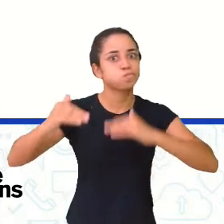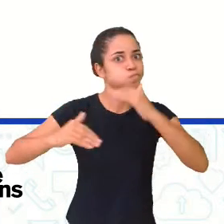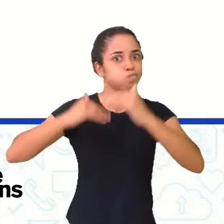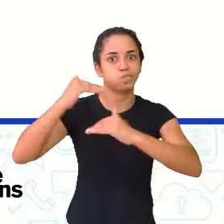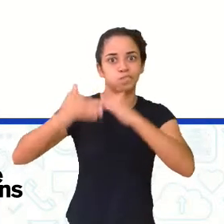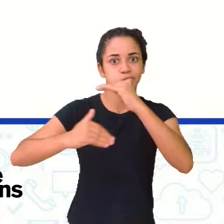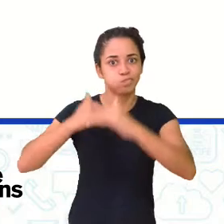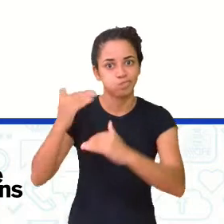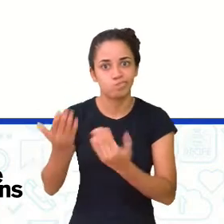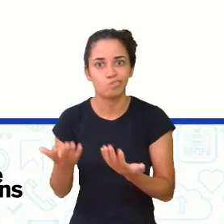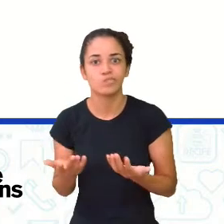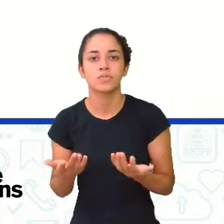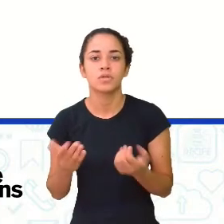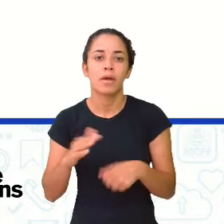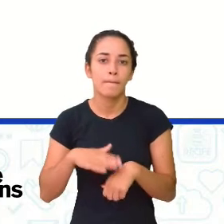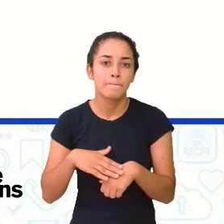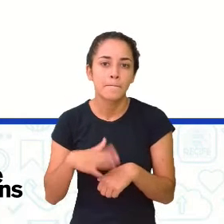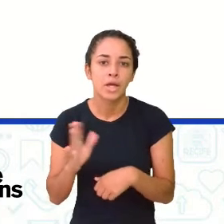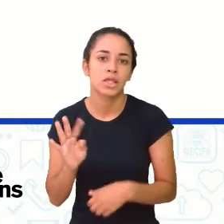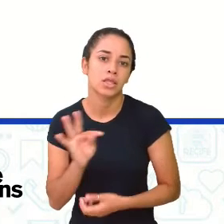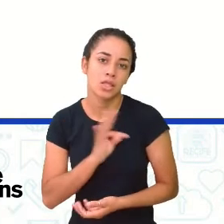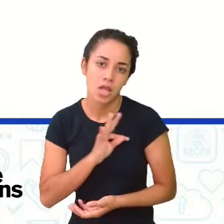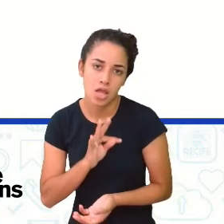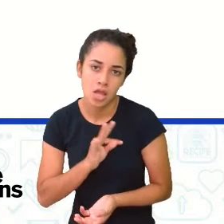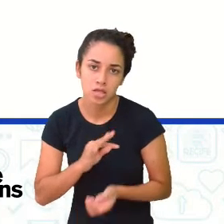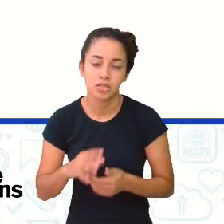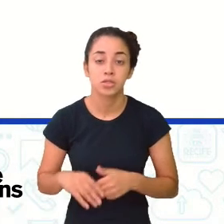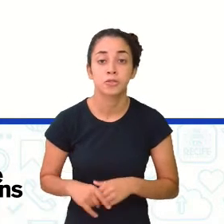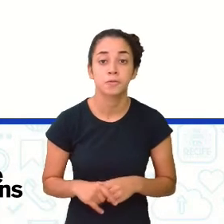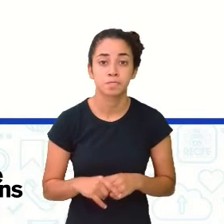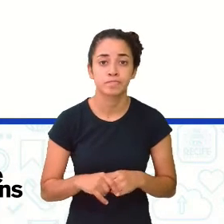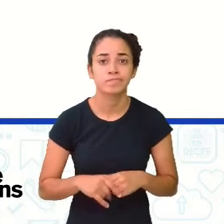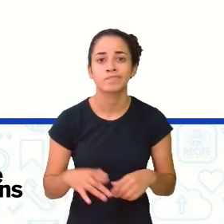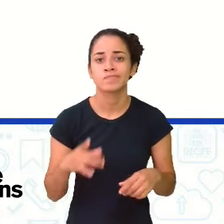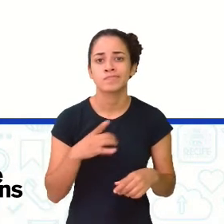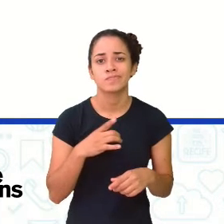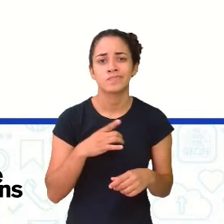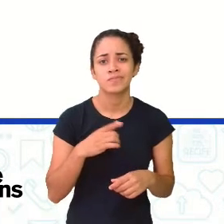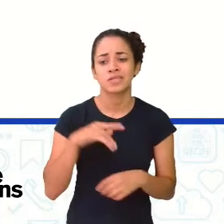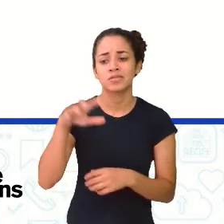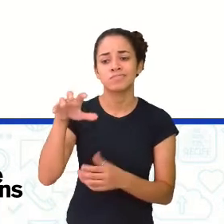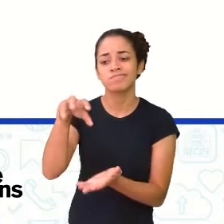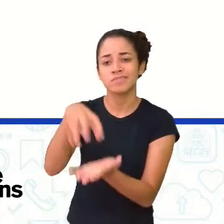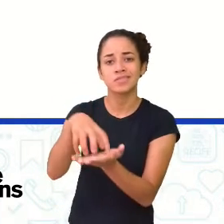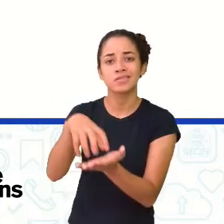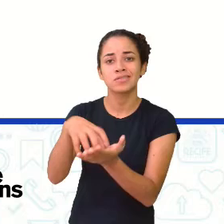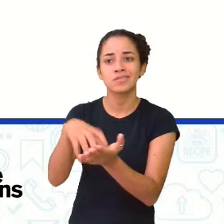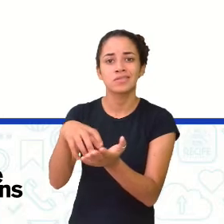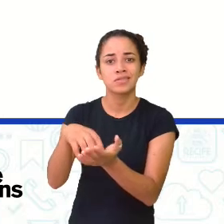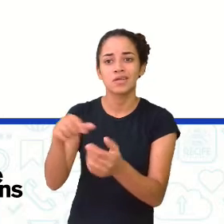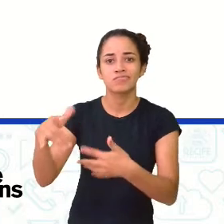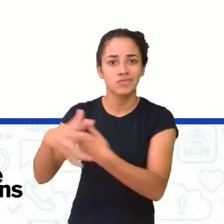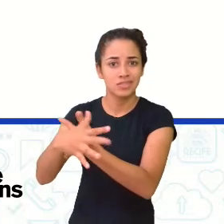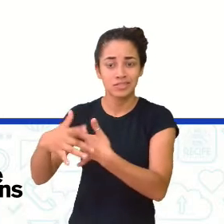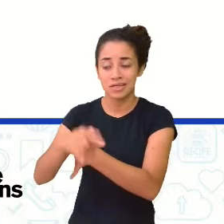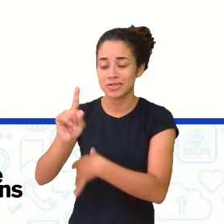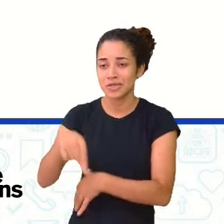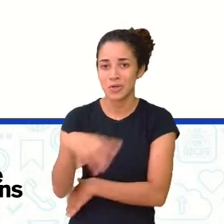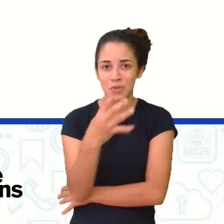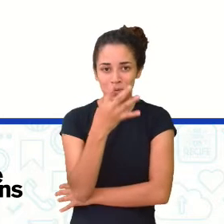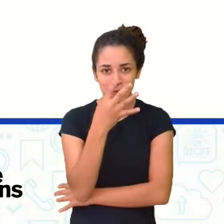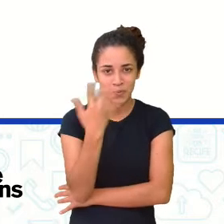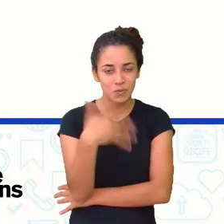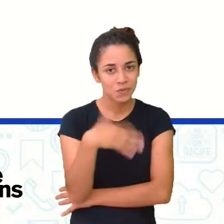desenvolvida, uma sociedade bem mais técnica. Nós temos o quê? Os grandes centros urbanos hoje é impressionante, né? Nós